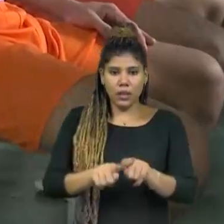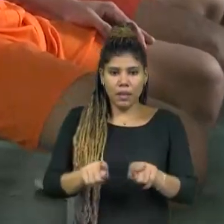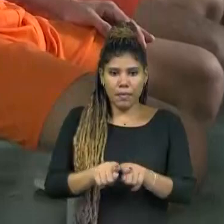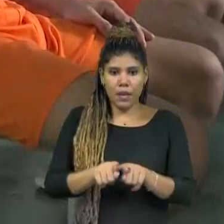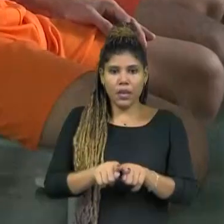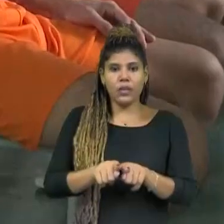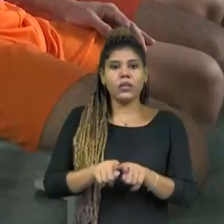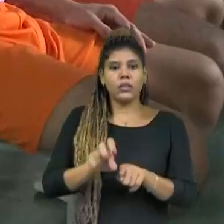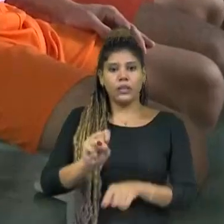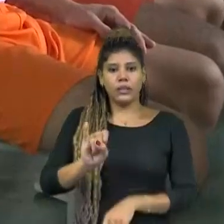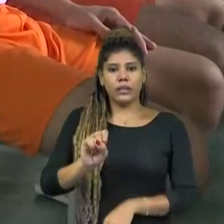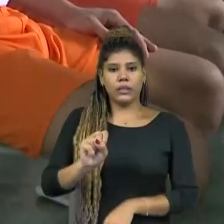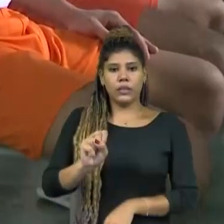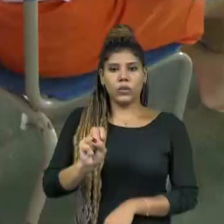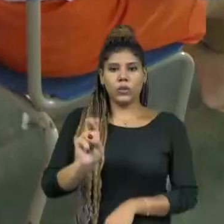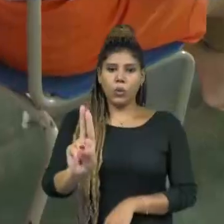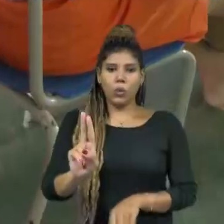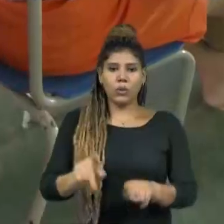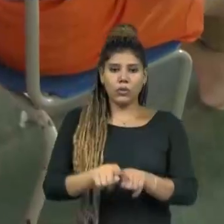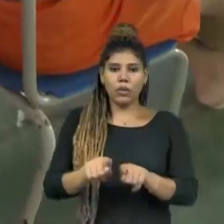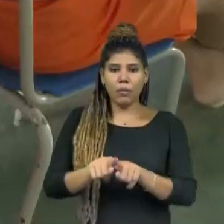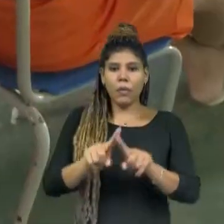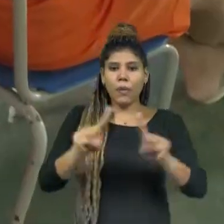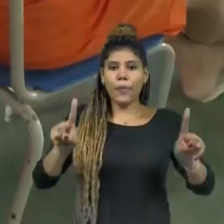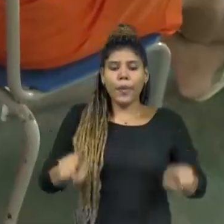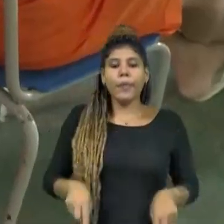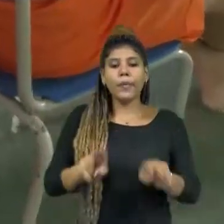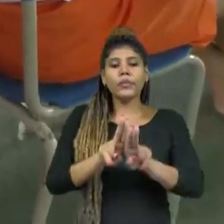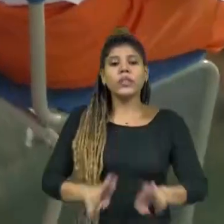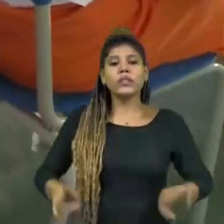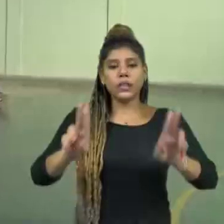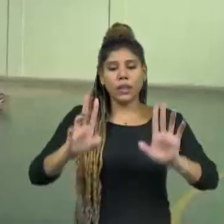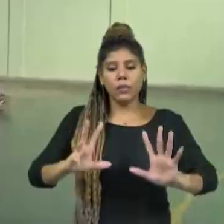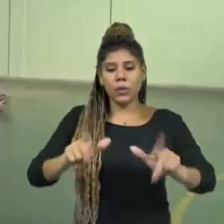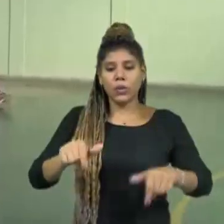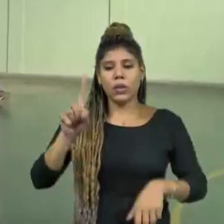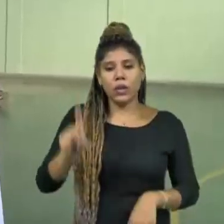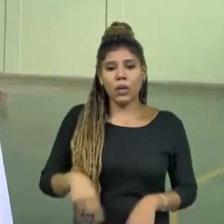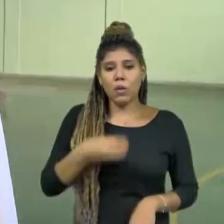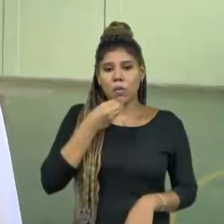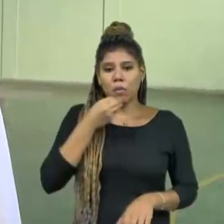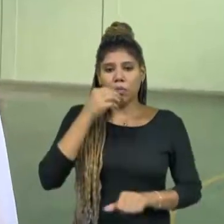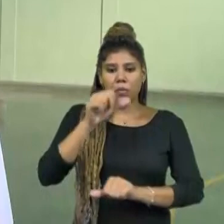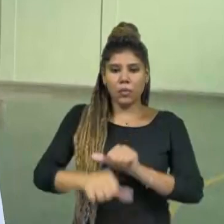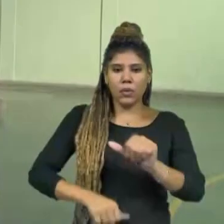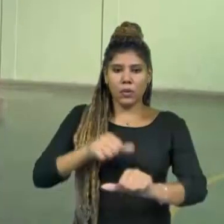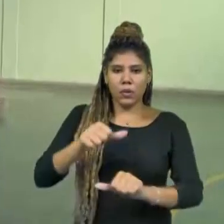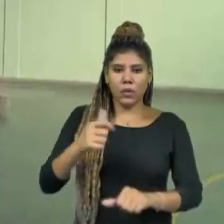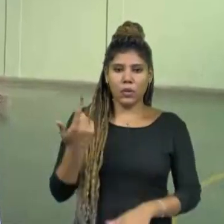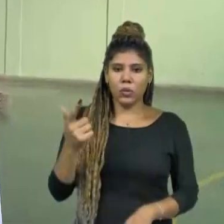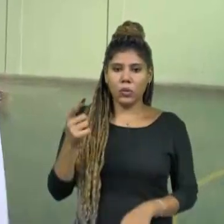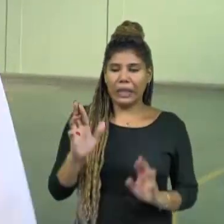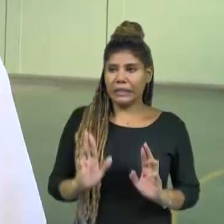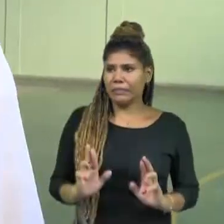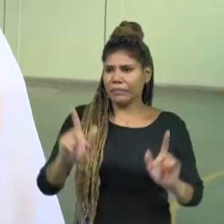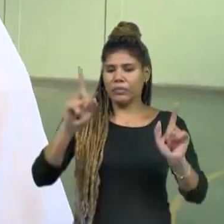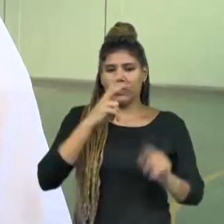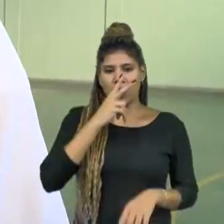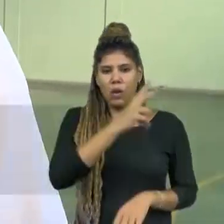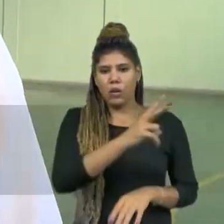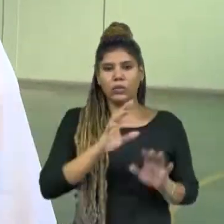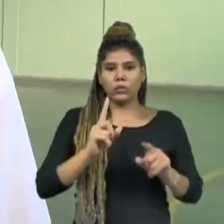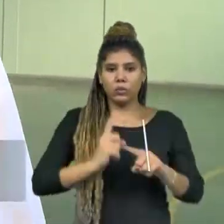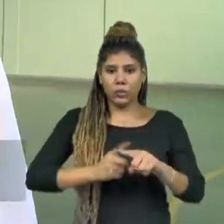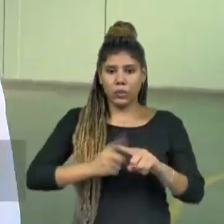e Programa Universidade para Todos. Uma oportunidade de mudança. Não tem muita diferença, porque os nossos